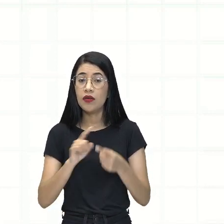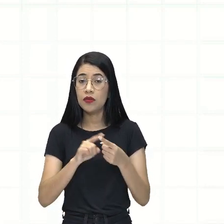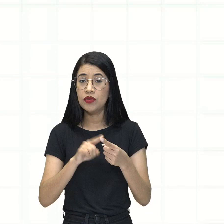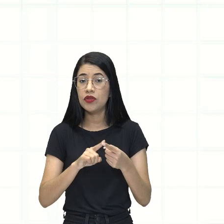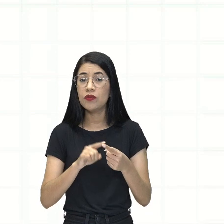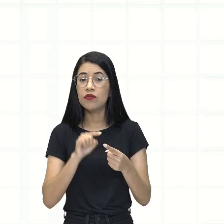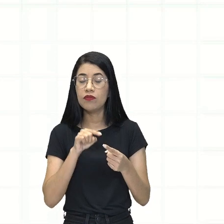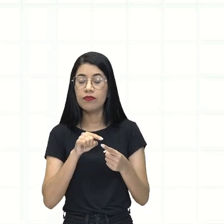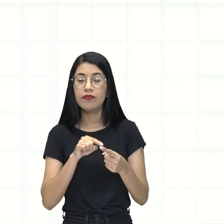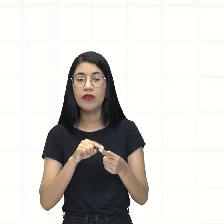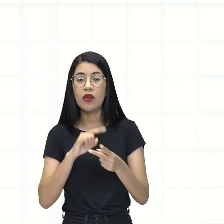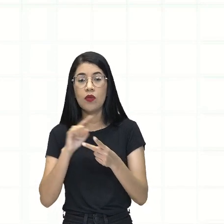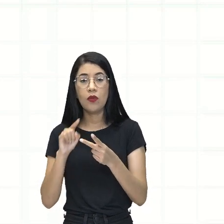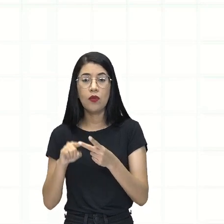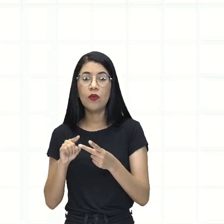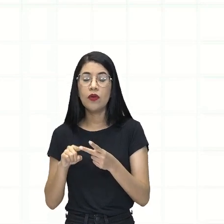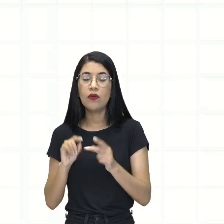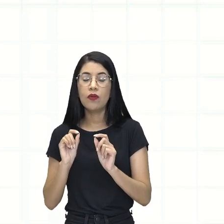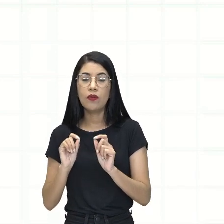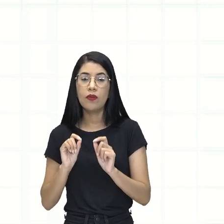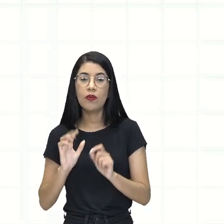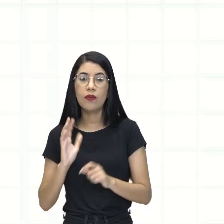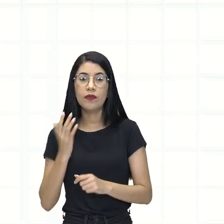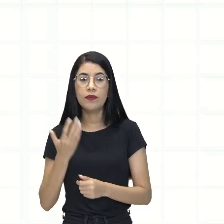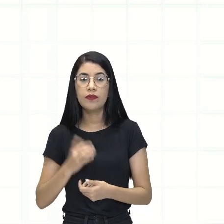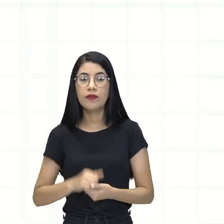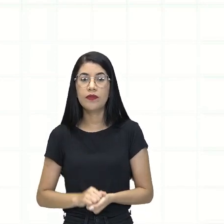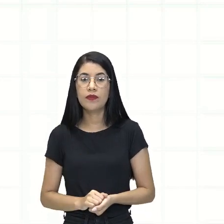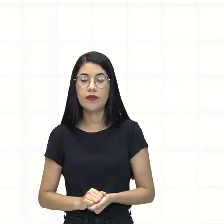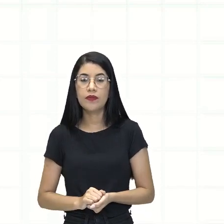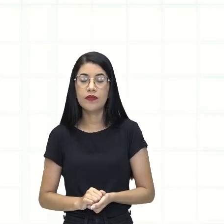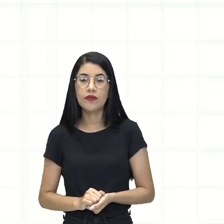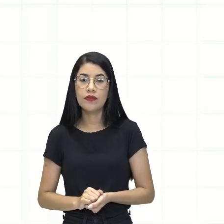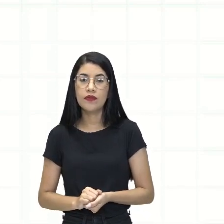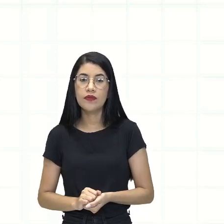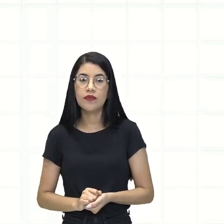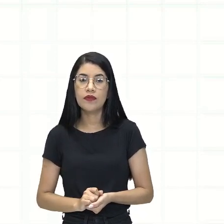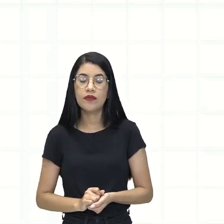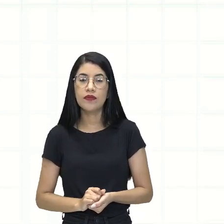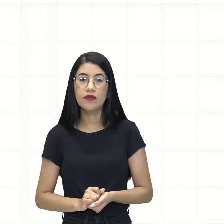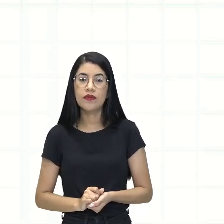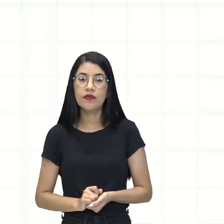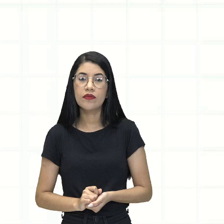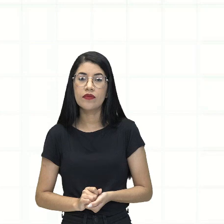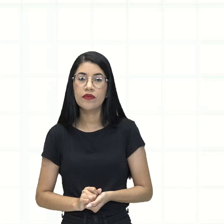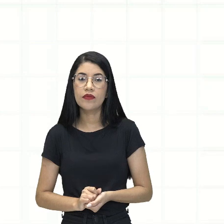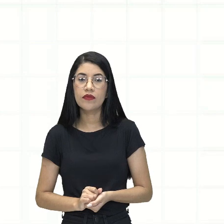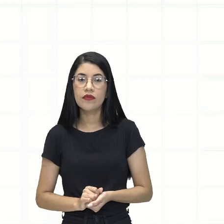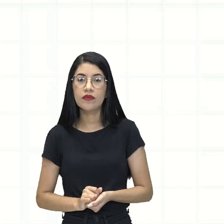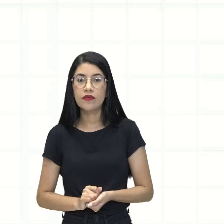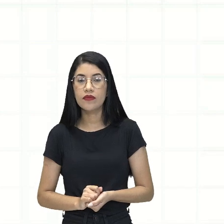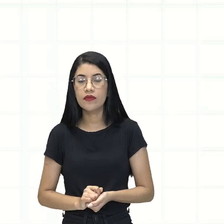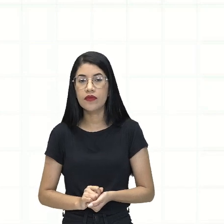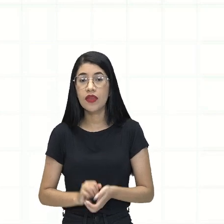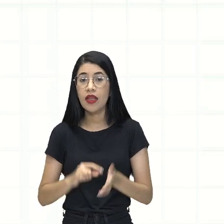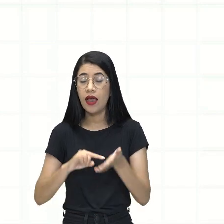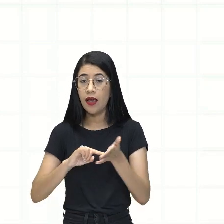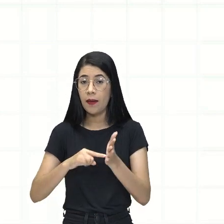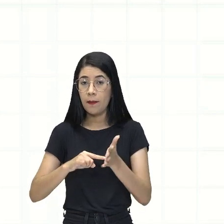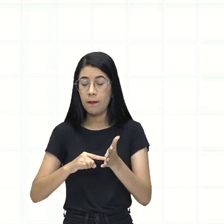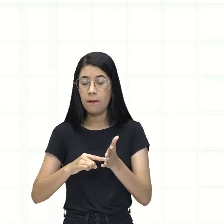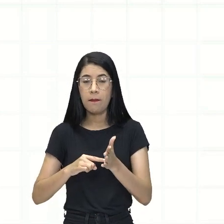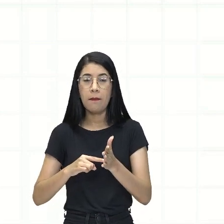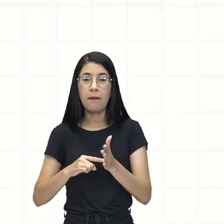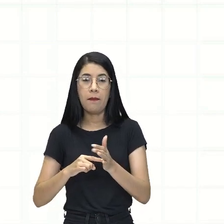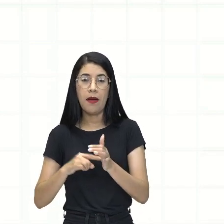vamos agora para a segunda, né, divisão desse tipo de combustão, que são as máquinas térmicas